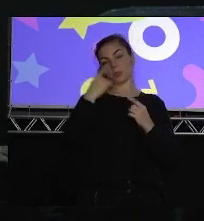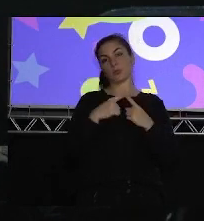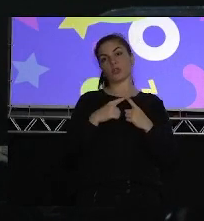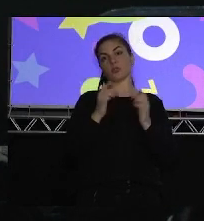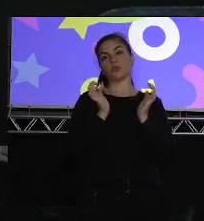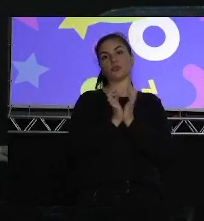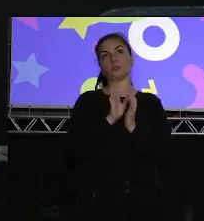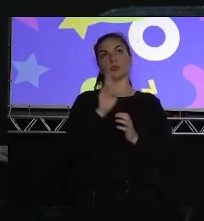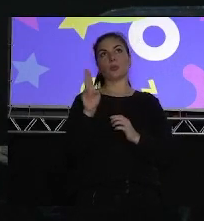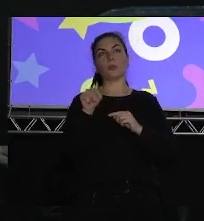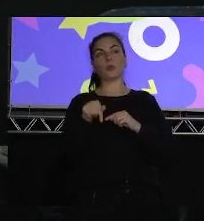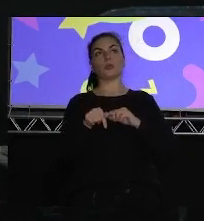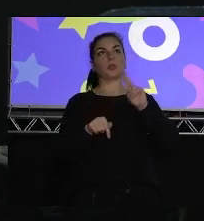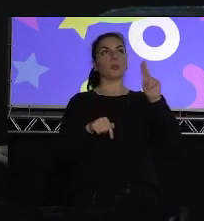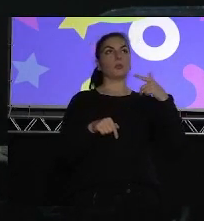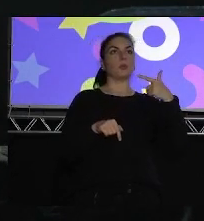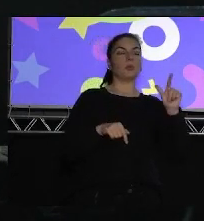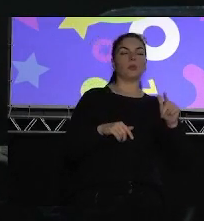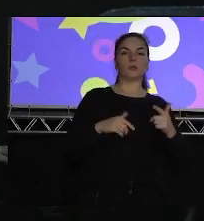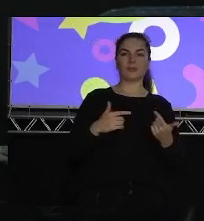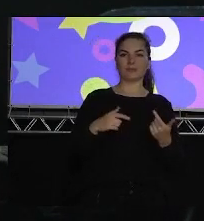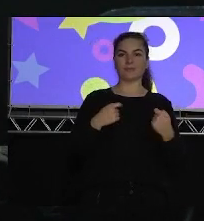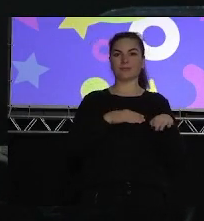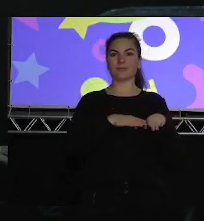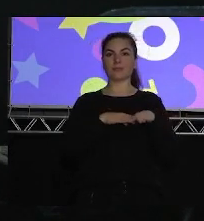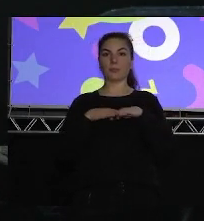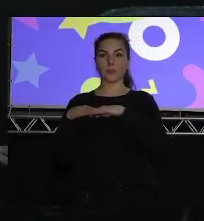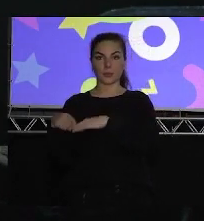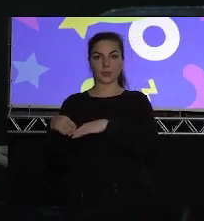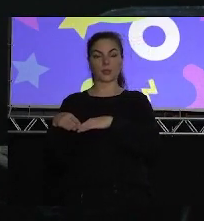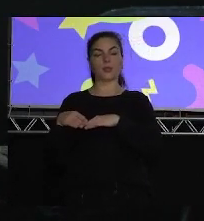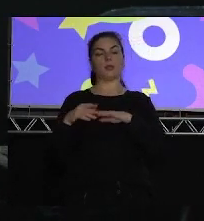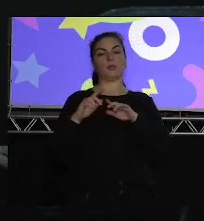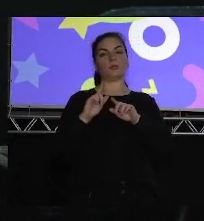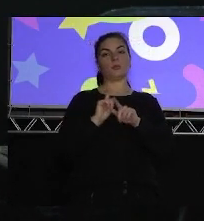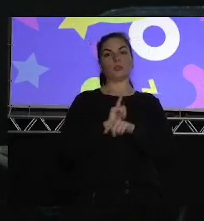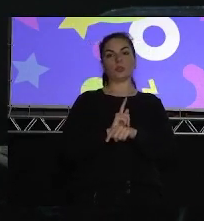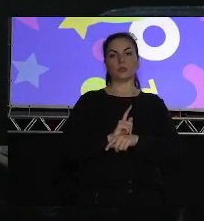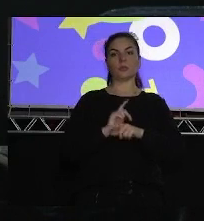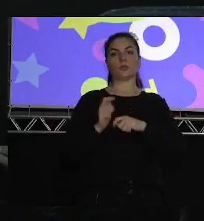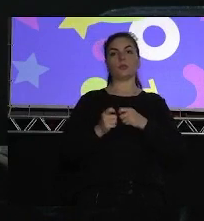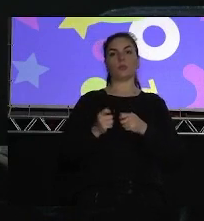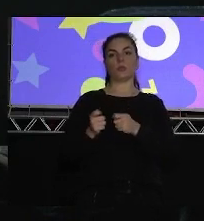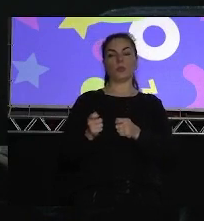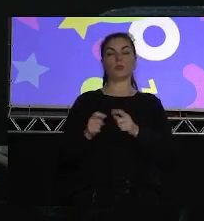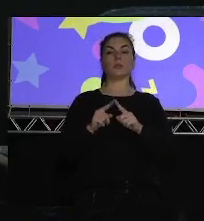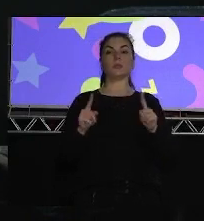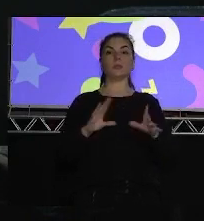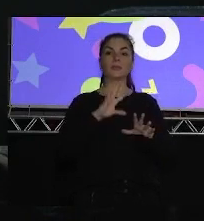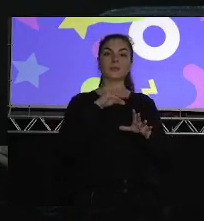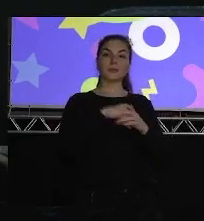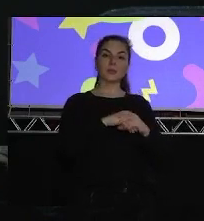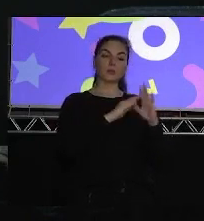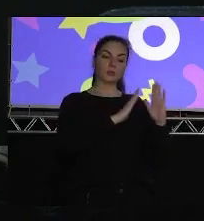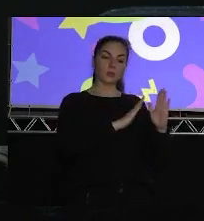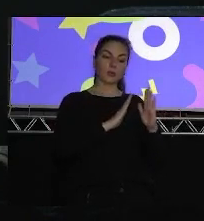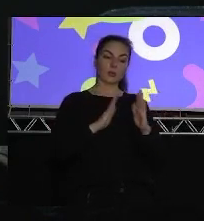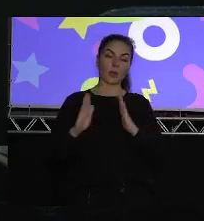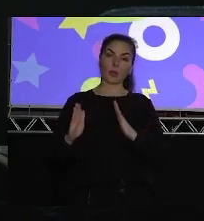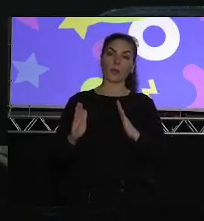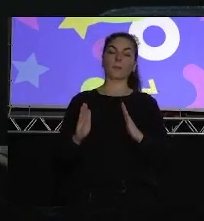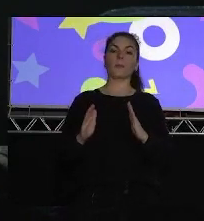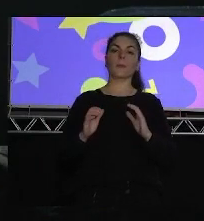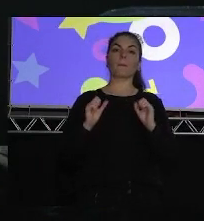chama de uma coisa, outra equipe chama de outra. Então, a gente padroniza a gestão para governança, porém, dentro de cada etapa